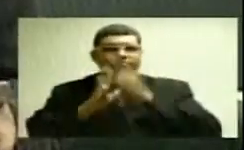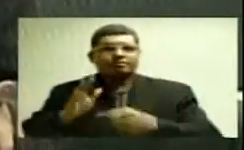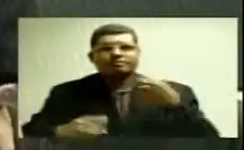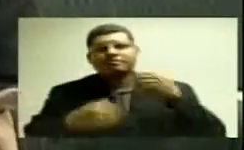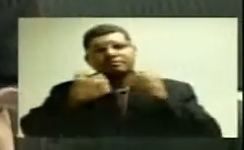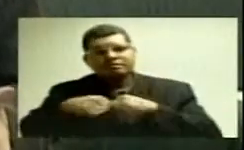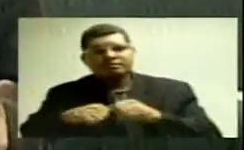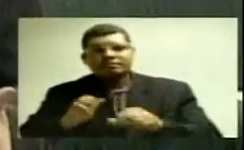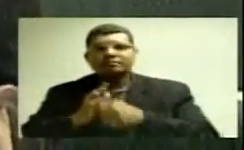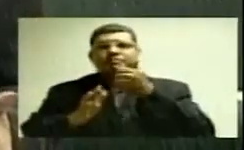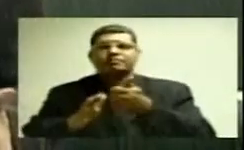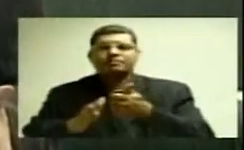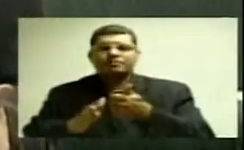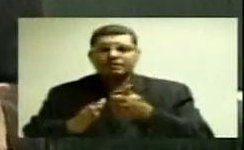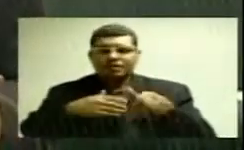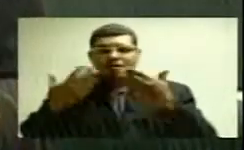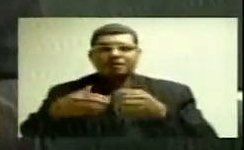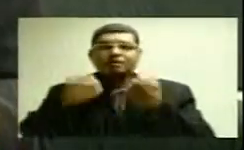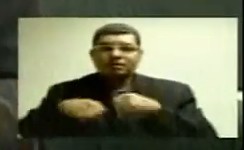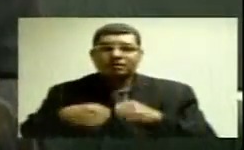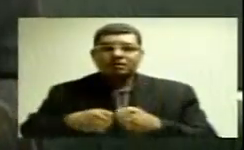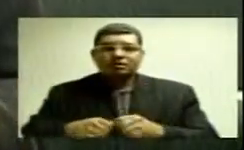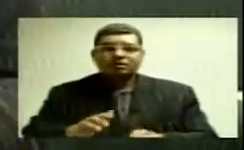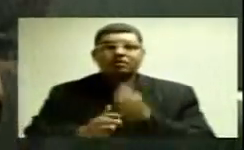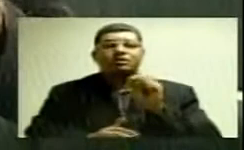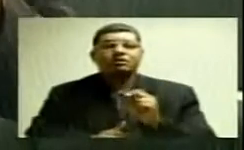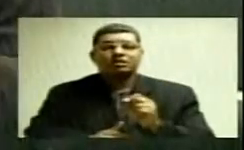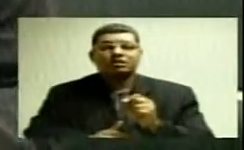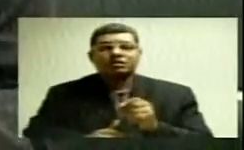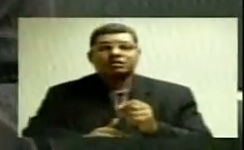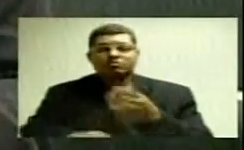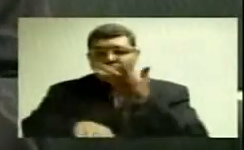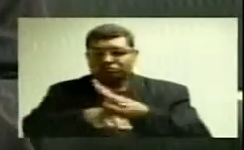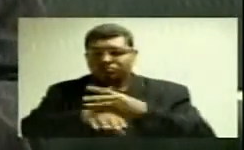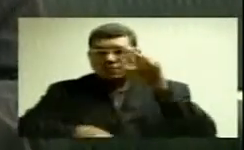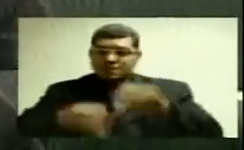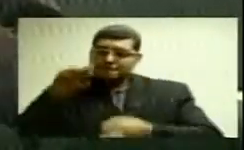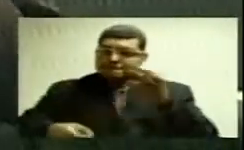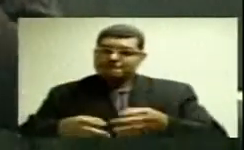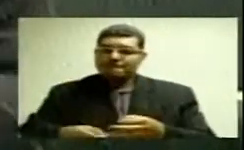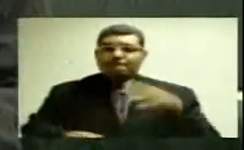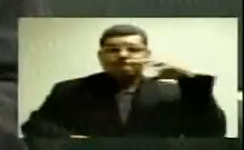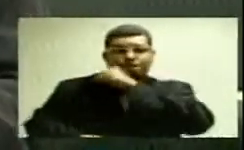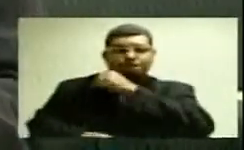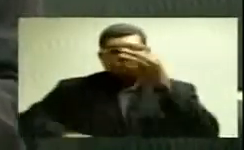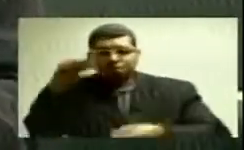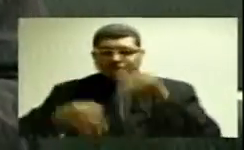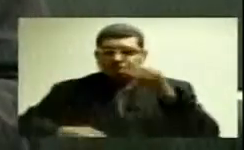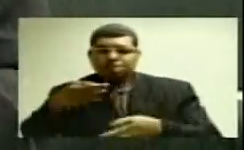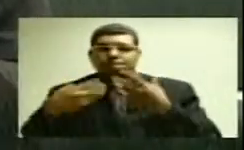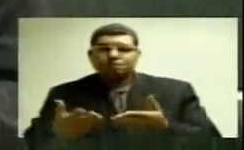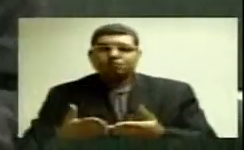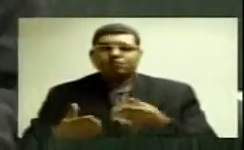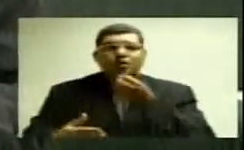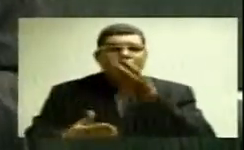é preciso priorizar a primeira instância. É preciso priorizar a eficiência da justiça, a rapidez da justiça.